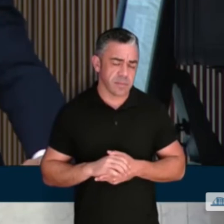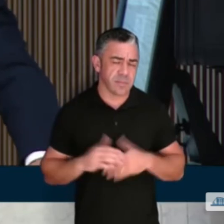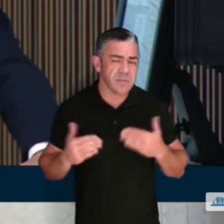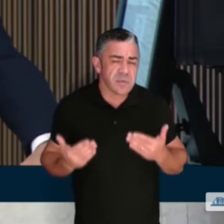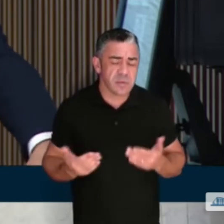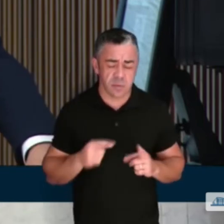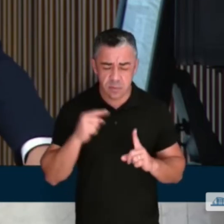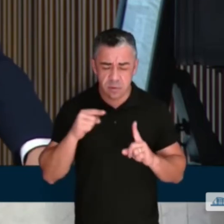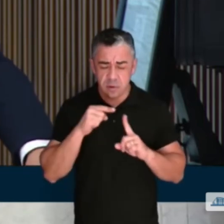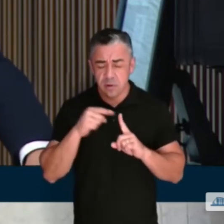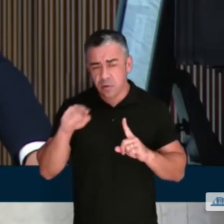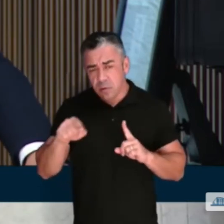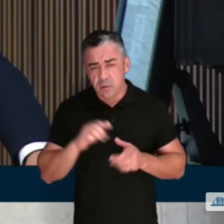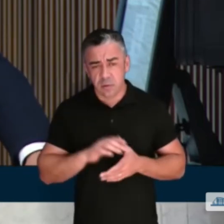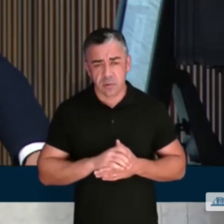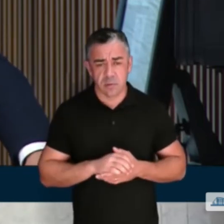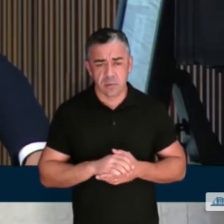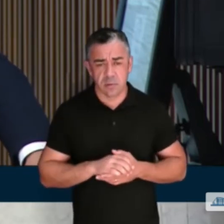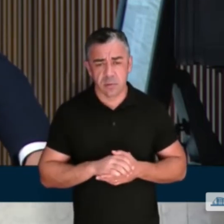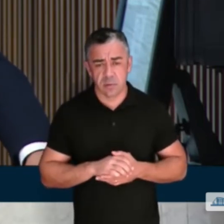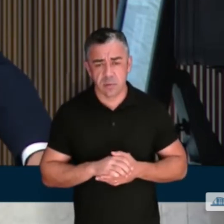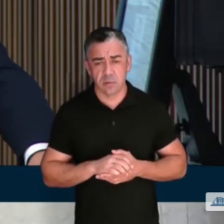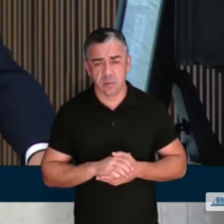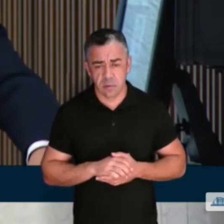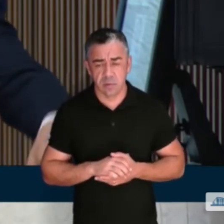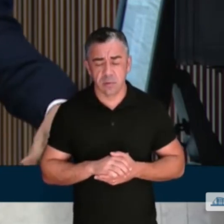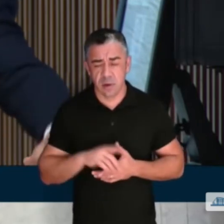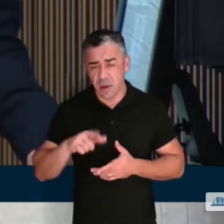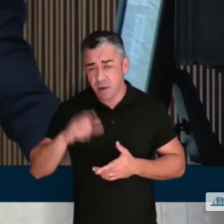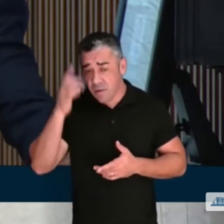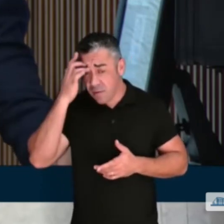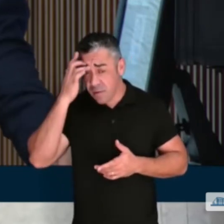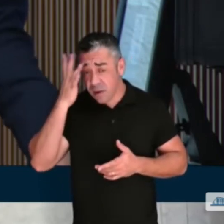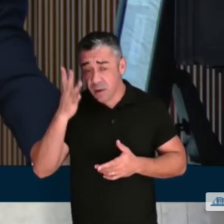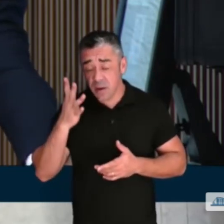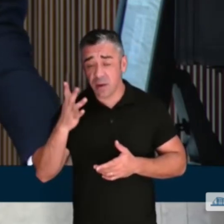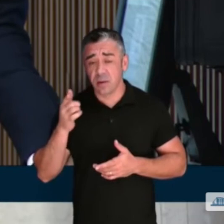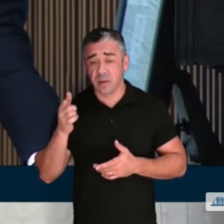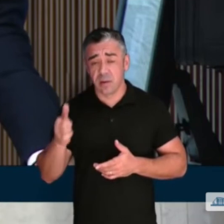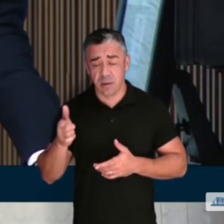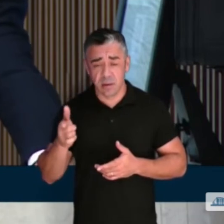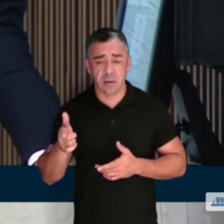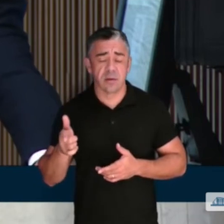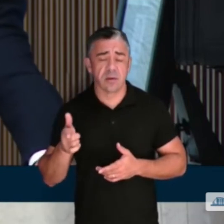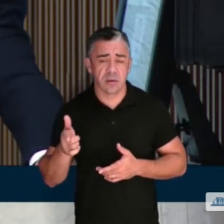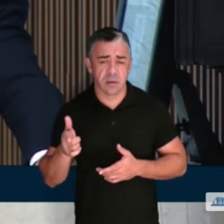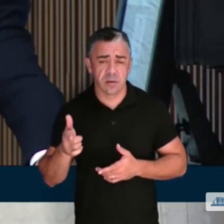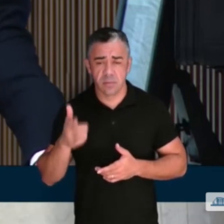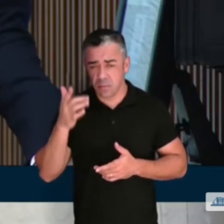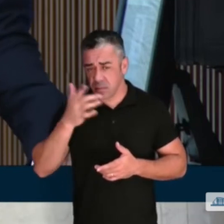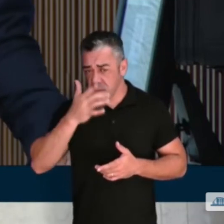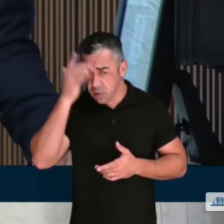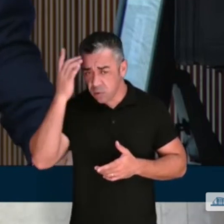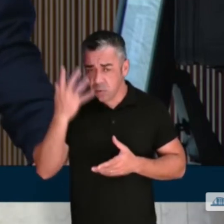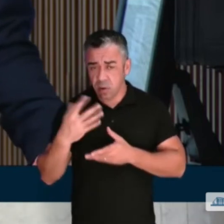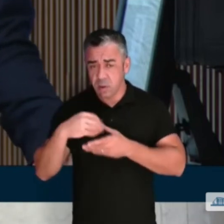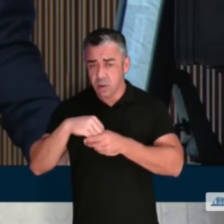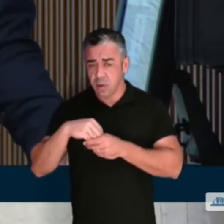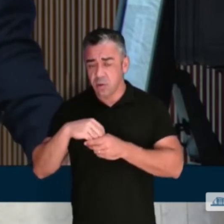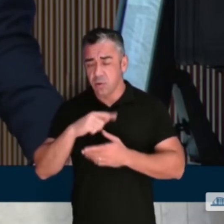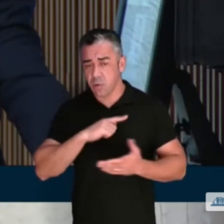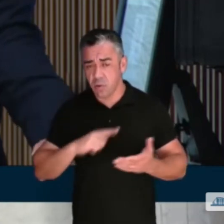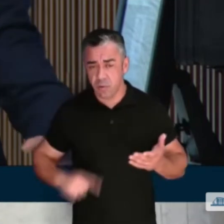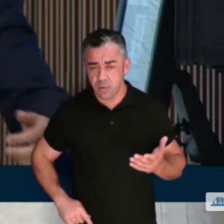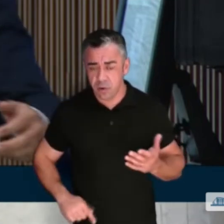Qual a finalidade disso? É facilitar o acesso de integrantes do governo, da sua